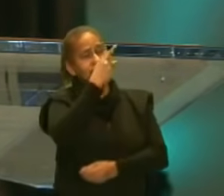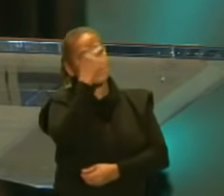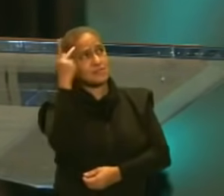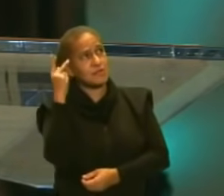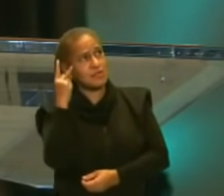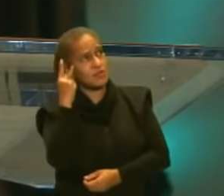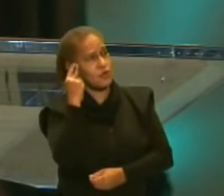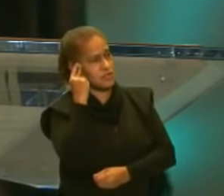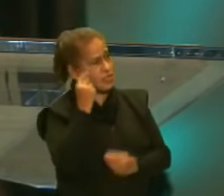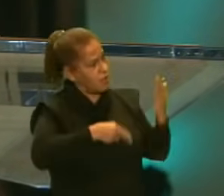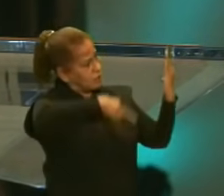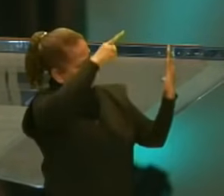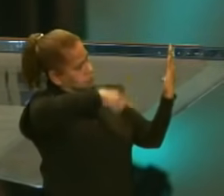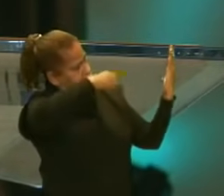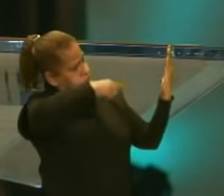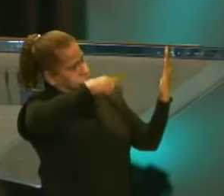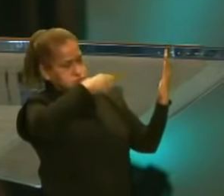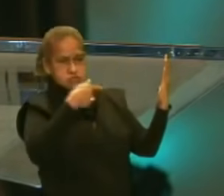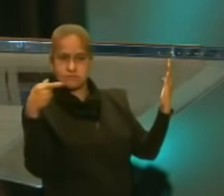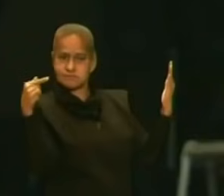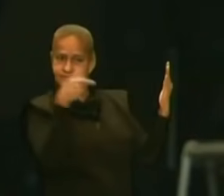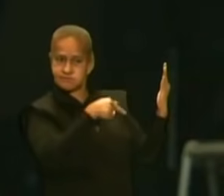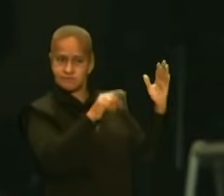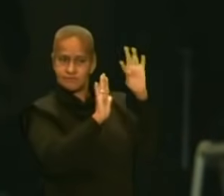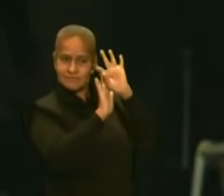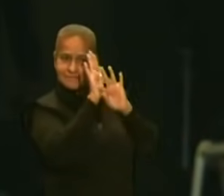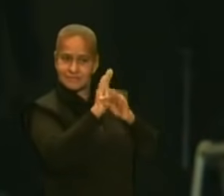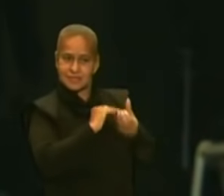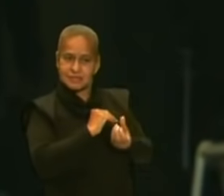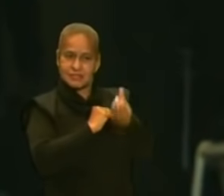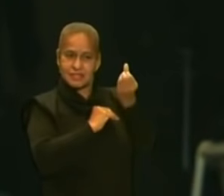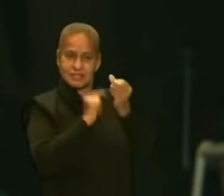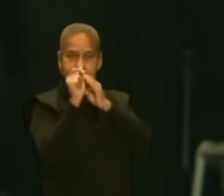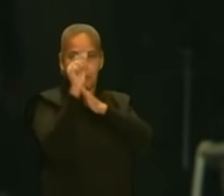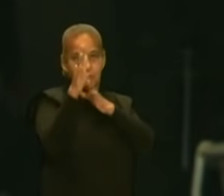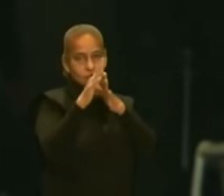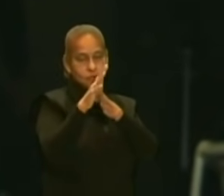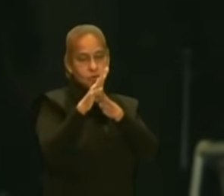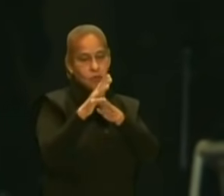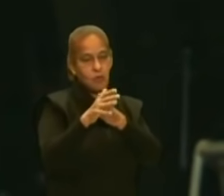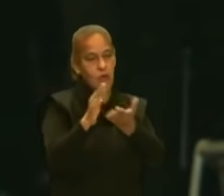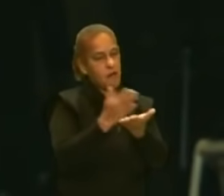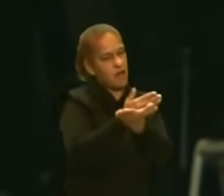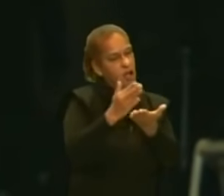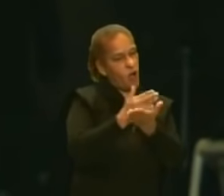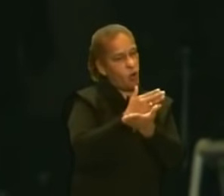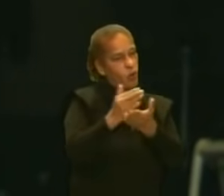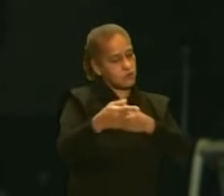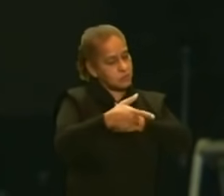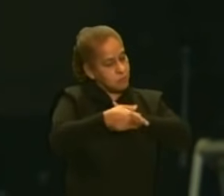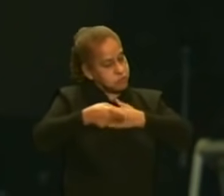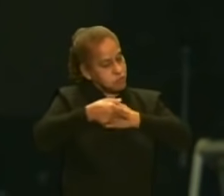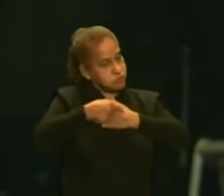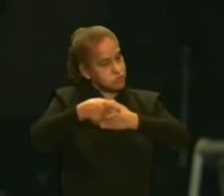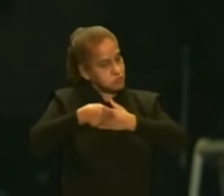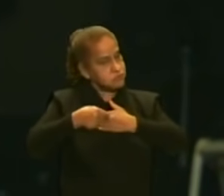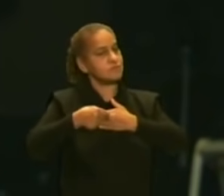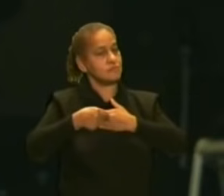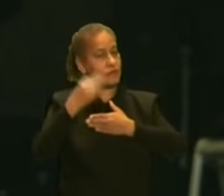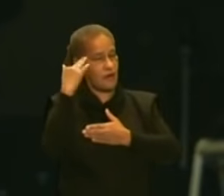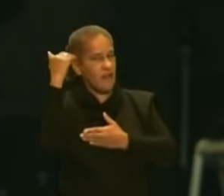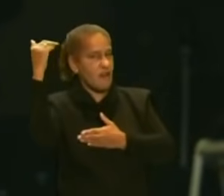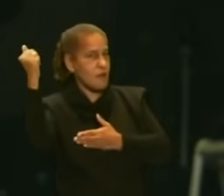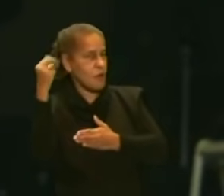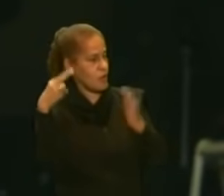leu da sexta trombeta? Alguns intérpretes, eles olham para essa cena e dizem: olha, vai ter